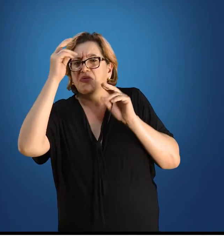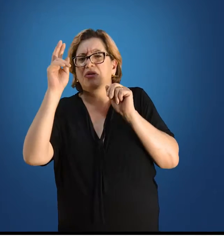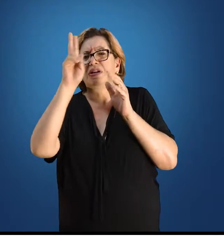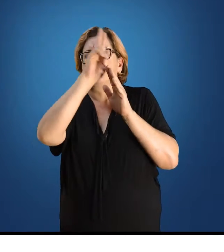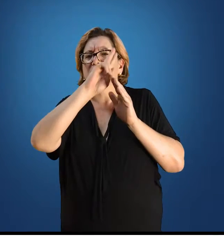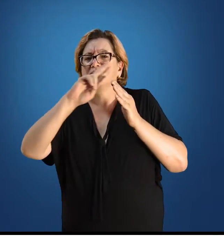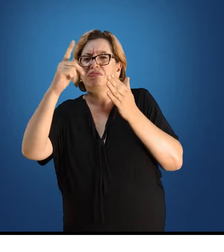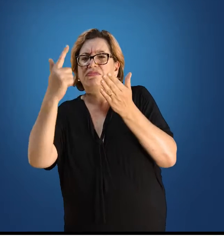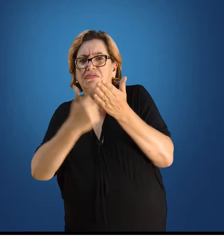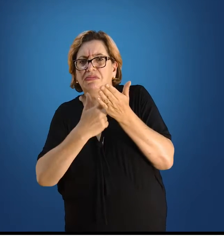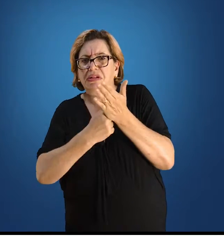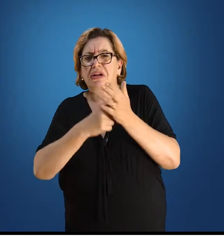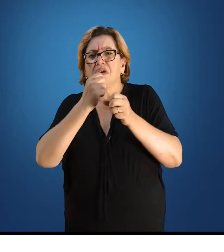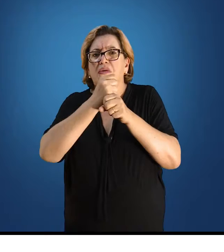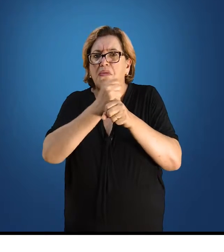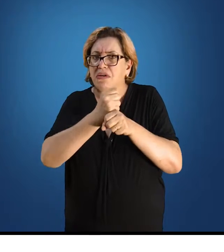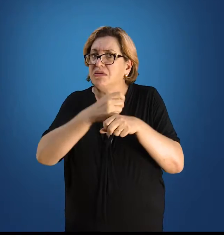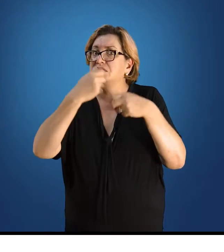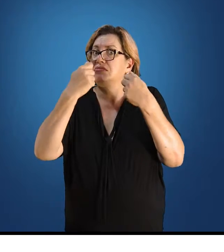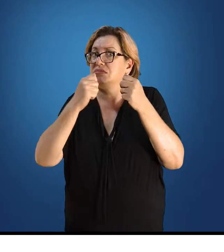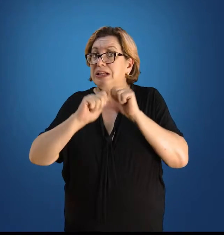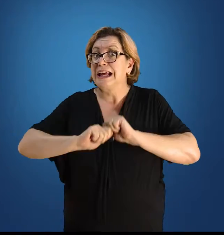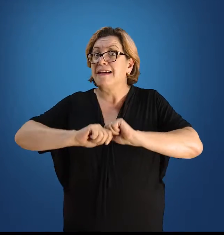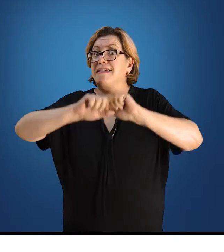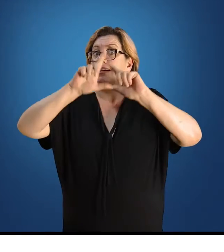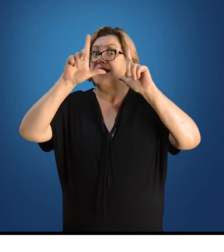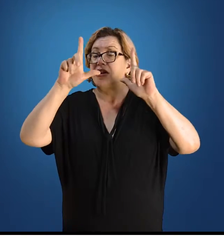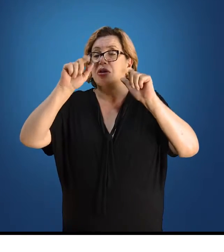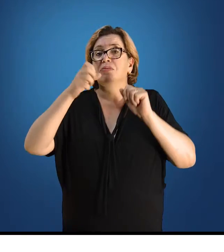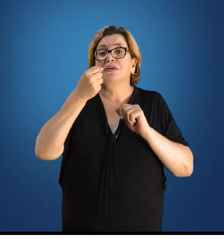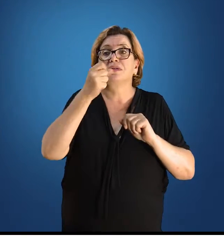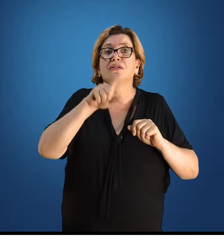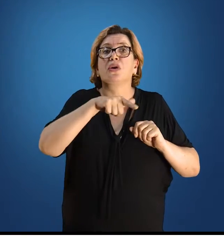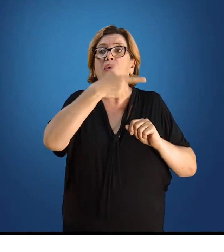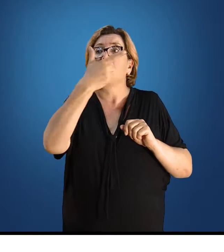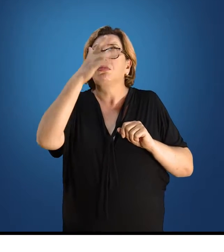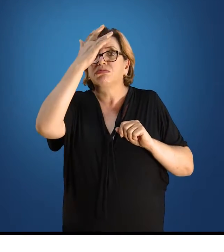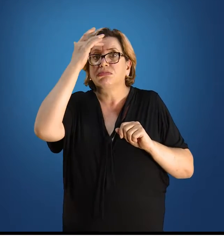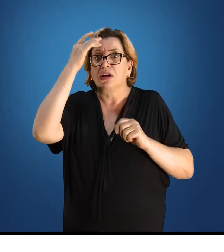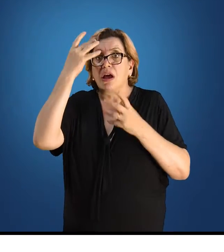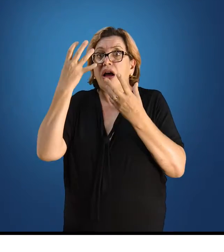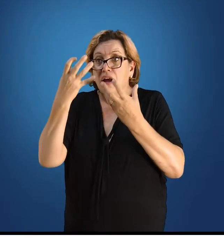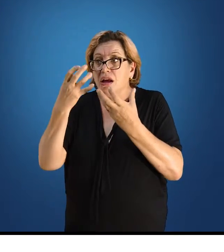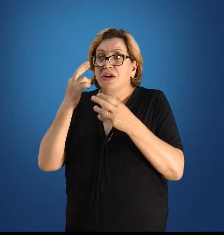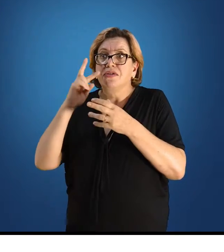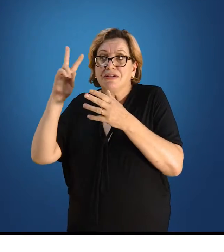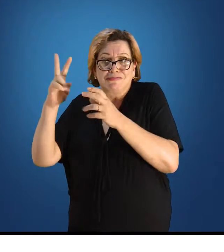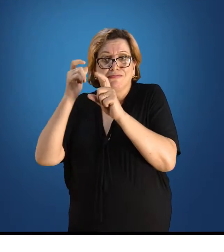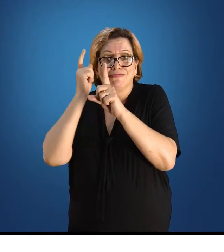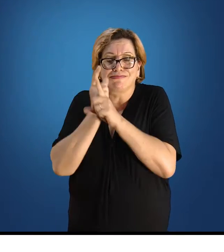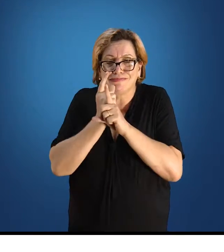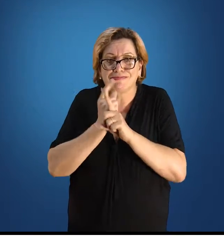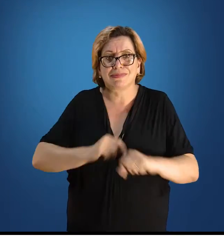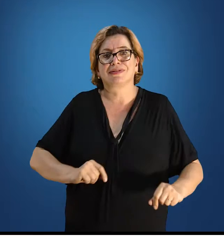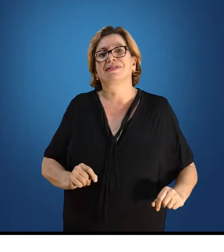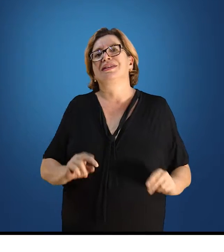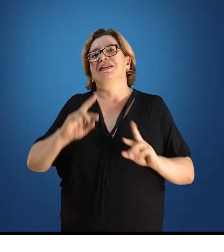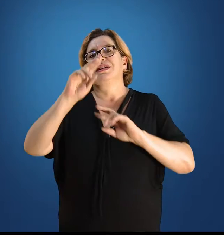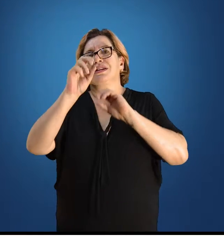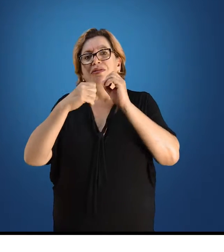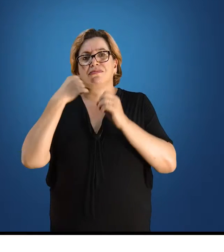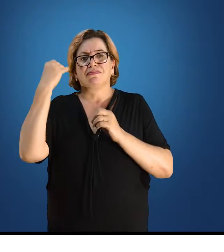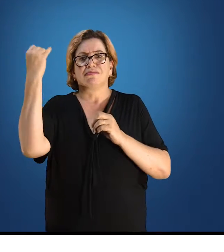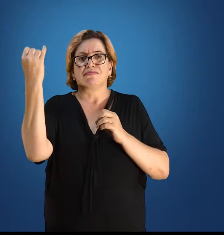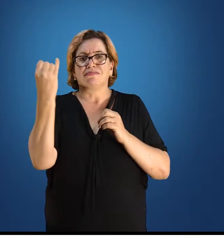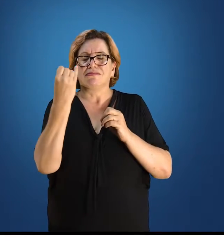que ser suficientes para alguém que está lendo o artigo consiga recuperar aquele texto e consultá-lo. Né? Por isso é importante que a referência